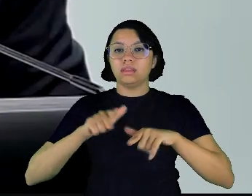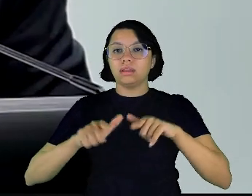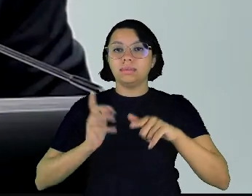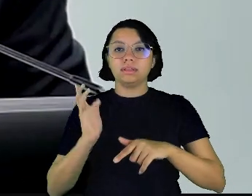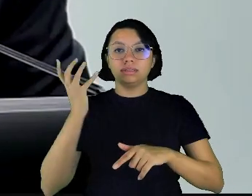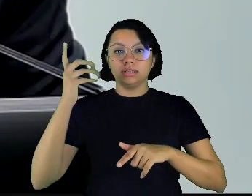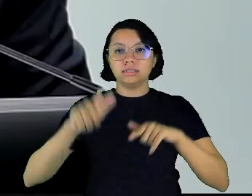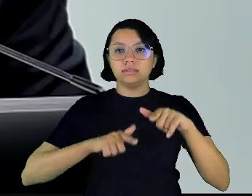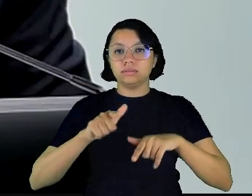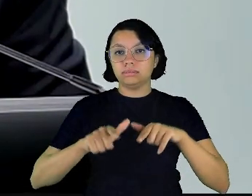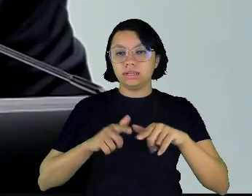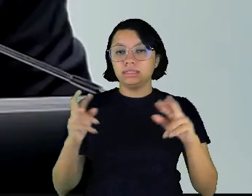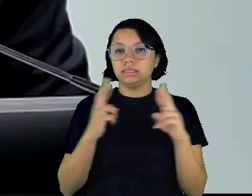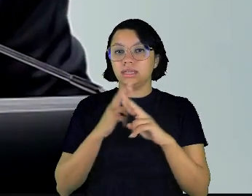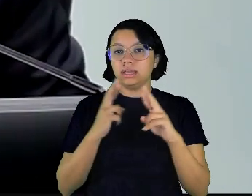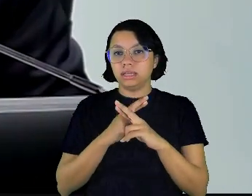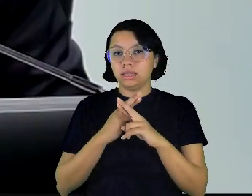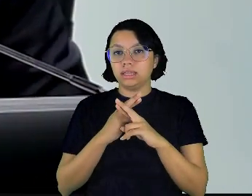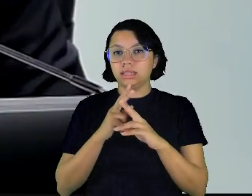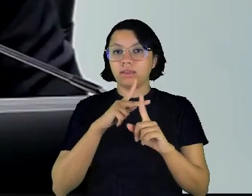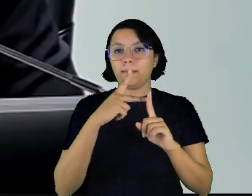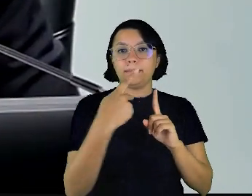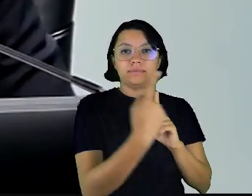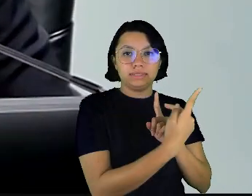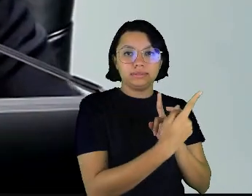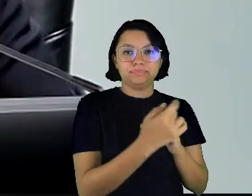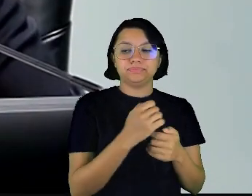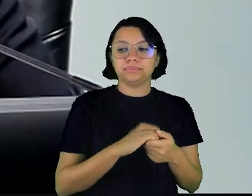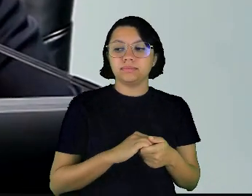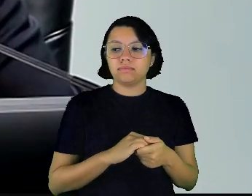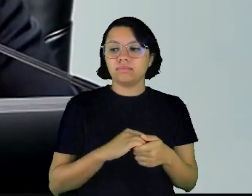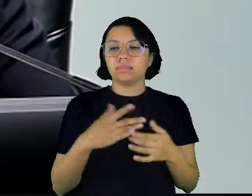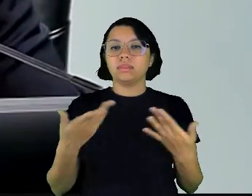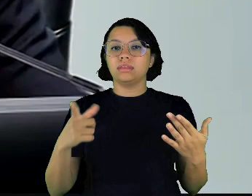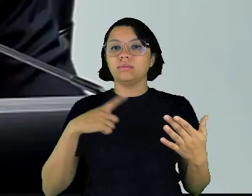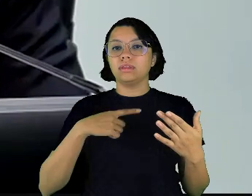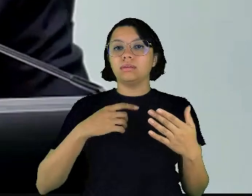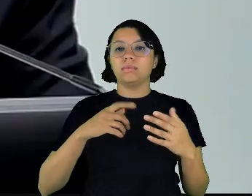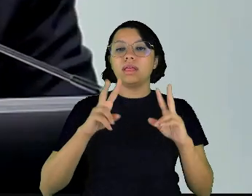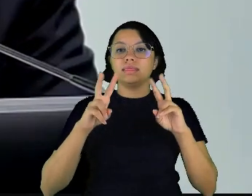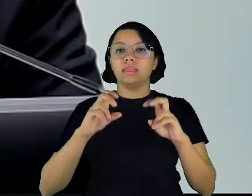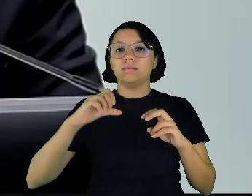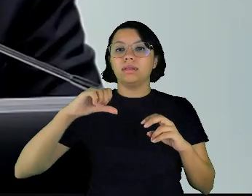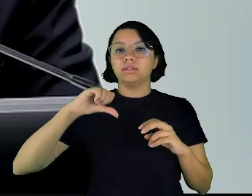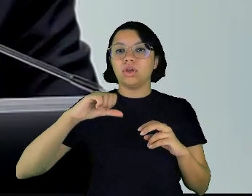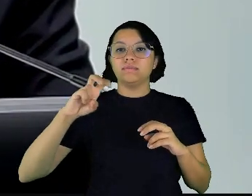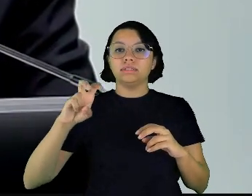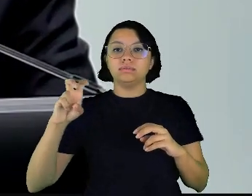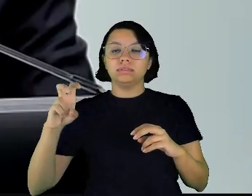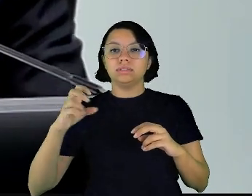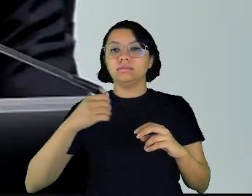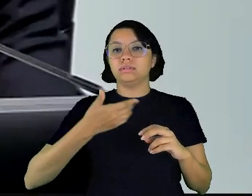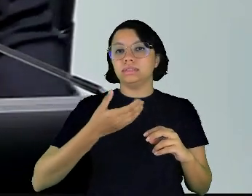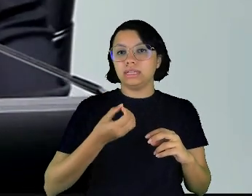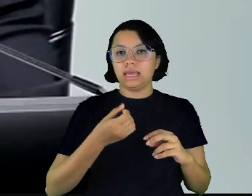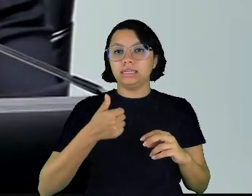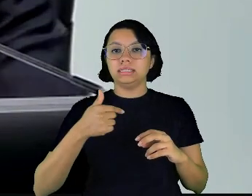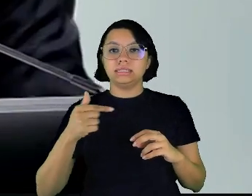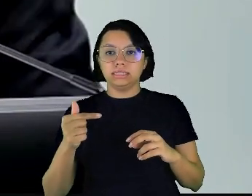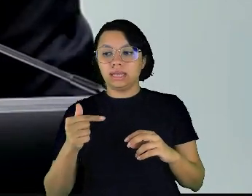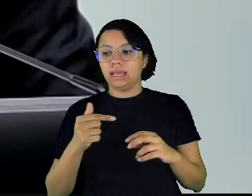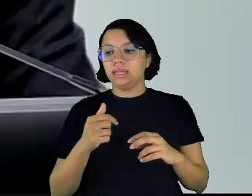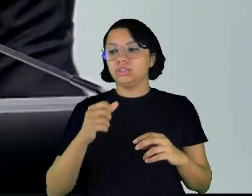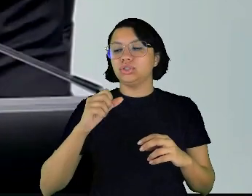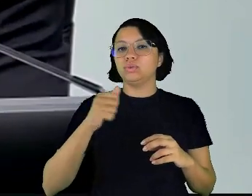trabalhista em relação à previdência, né? Então, nós temos o tema 955, 1021, 1017 e o